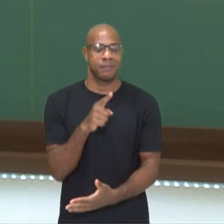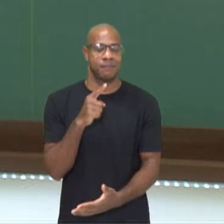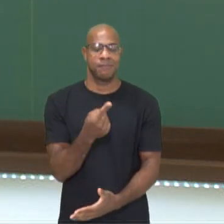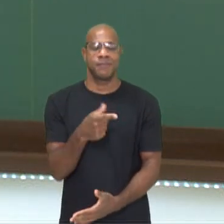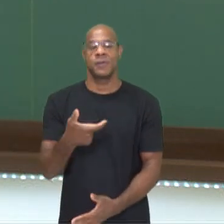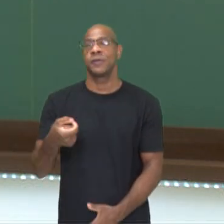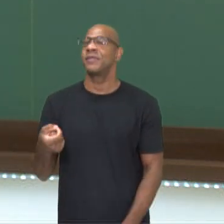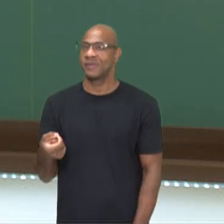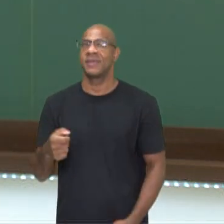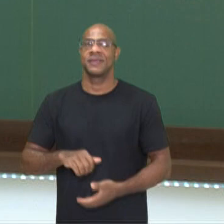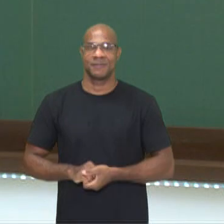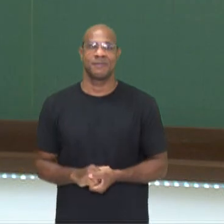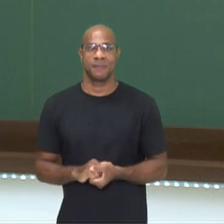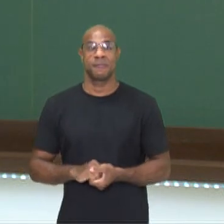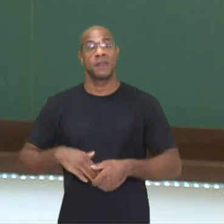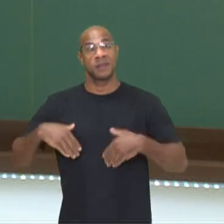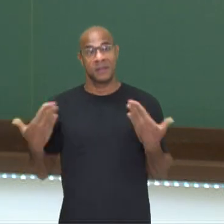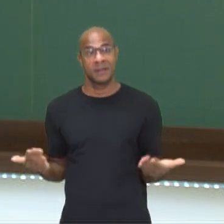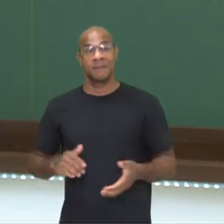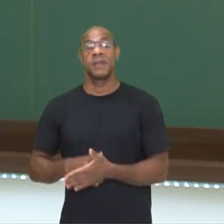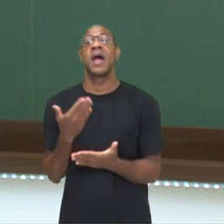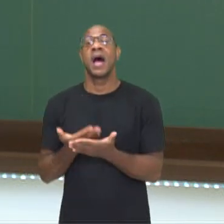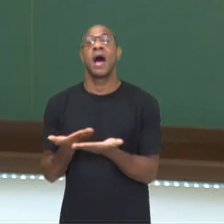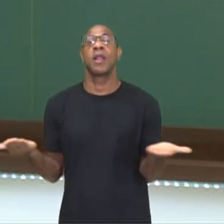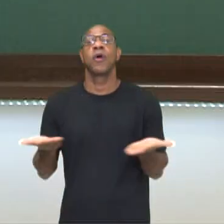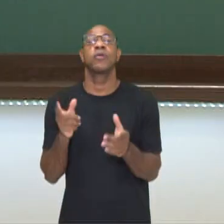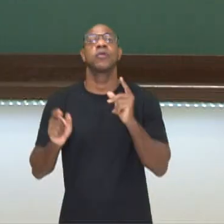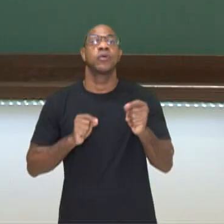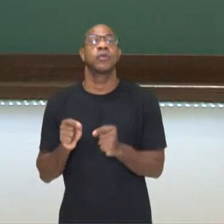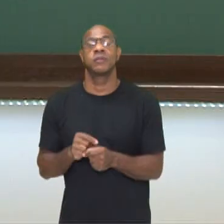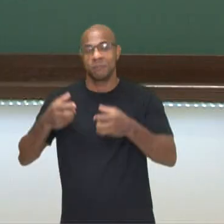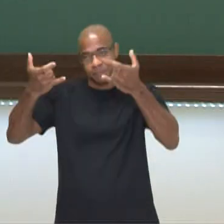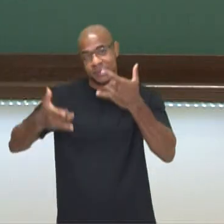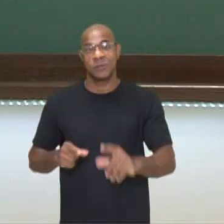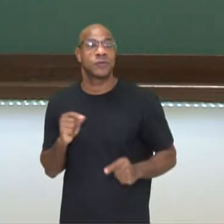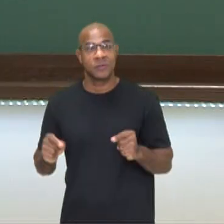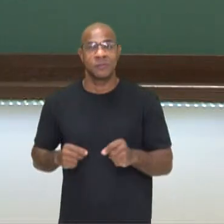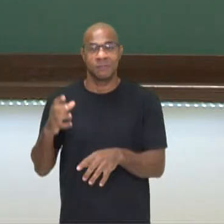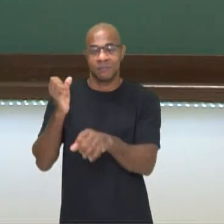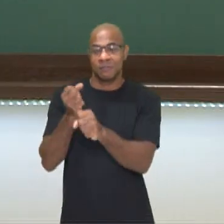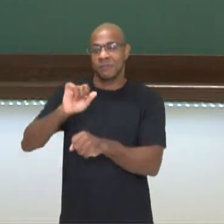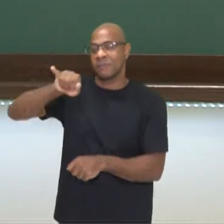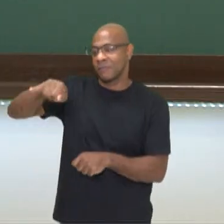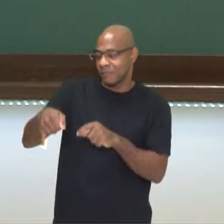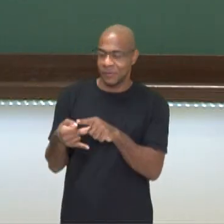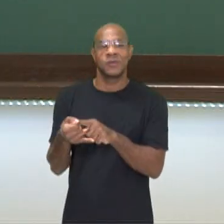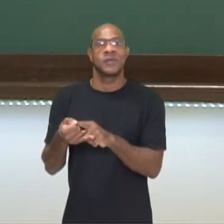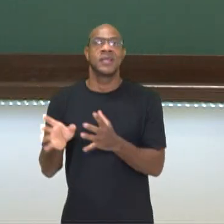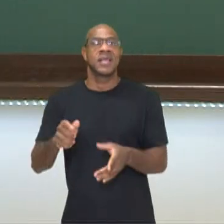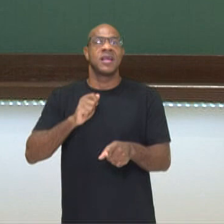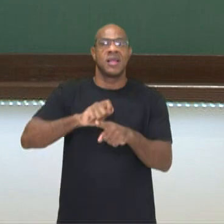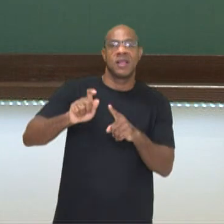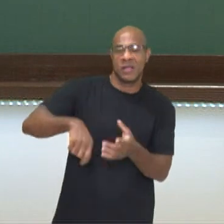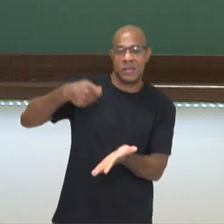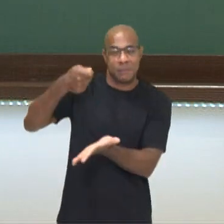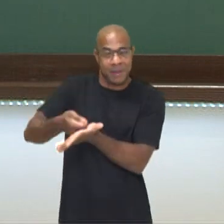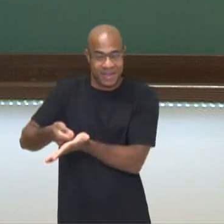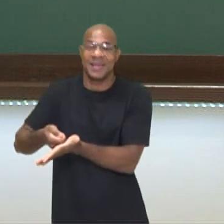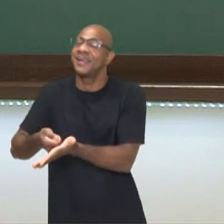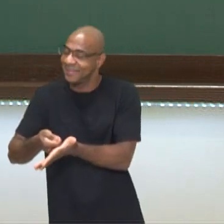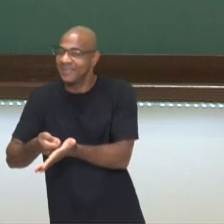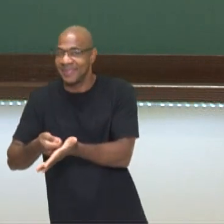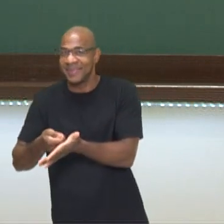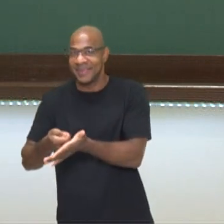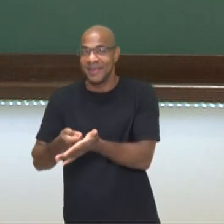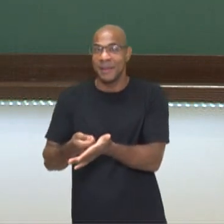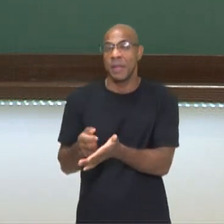Legal? Muito bem, então na aula de hoje nós falamos sobre juros, que é o aluguel que se paga